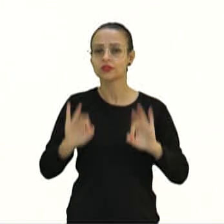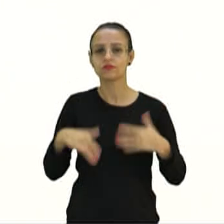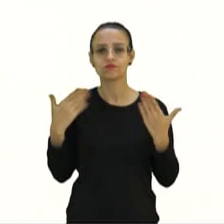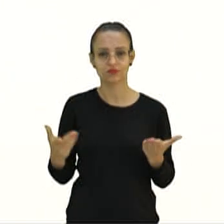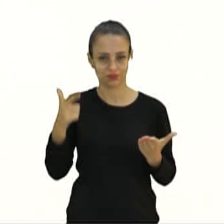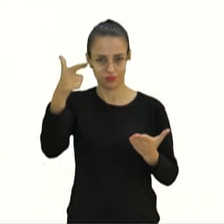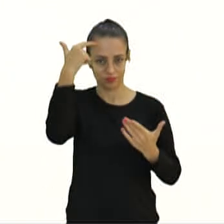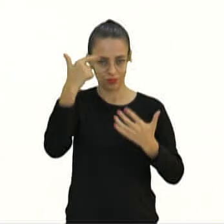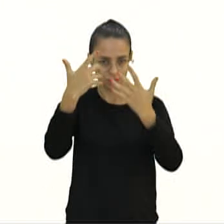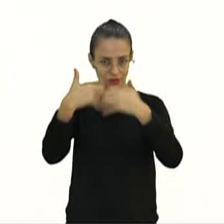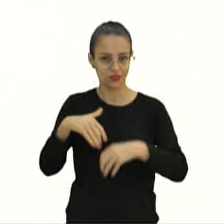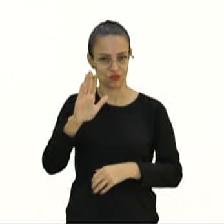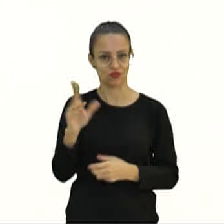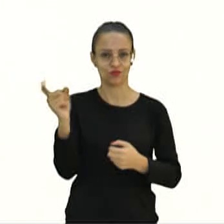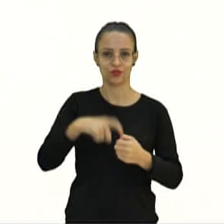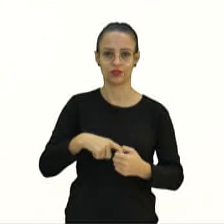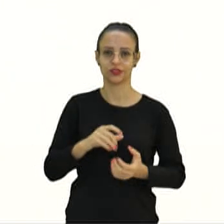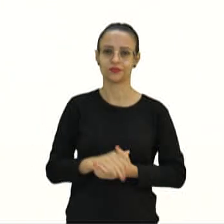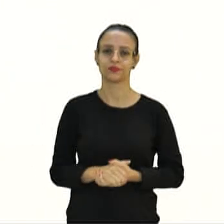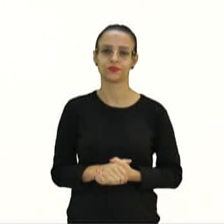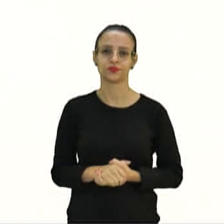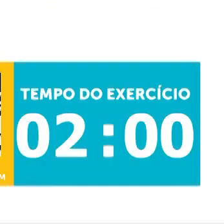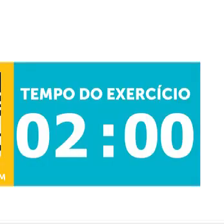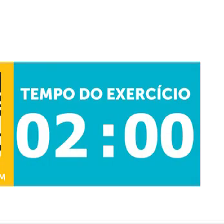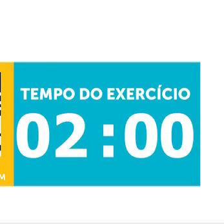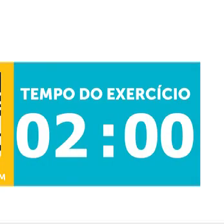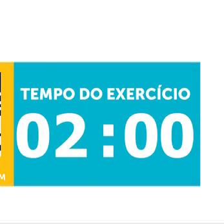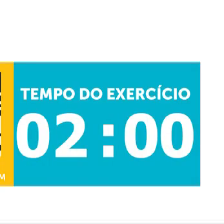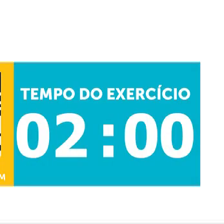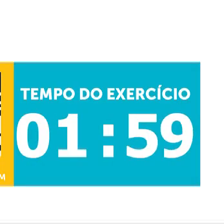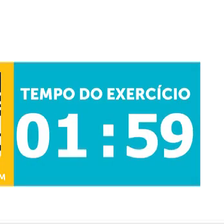Pensa aí, daqui a pouquinho a gente volta.